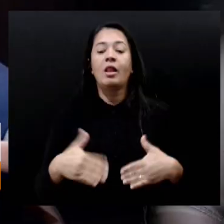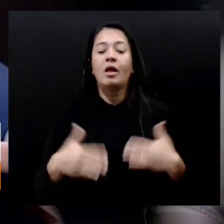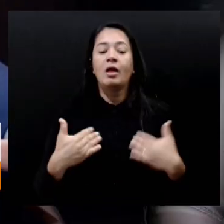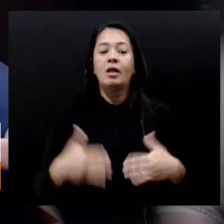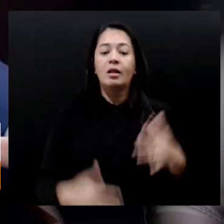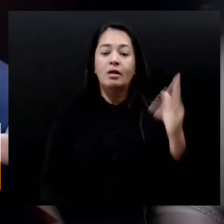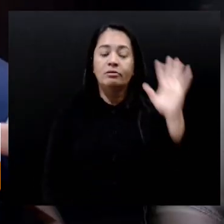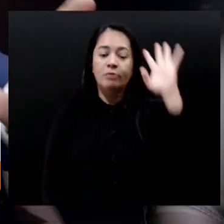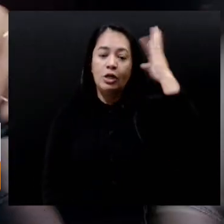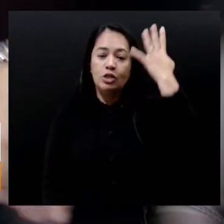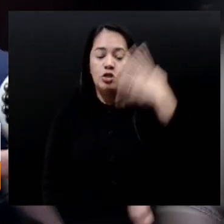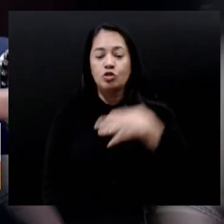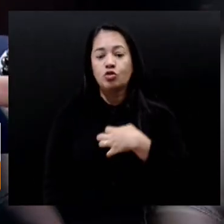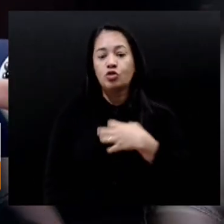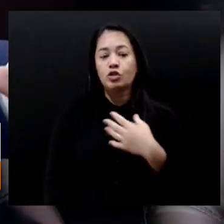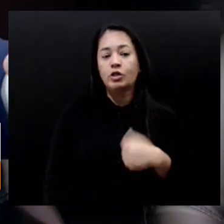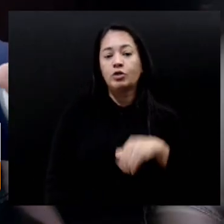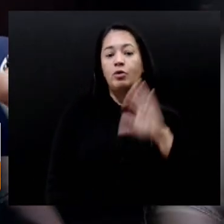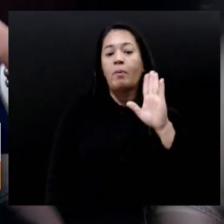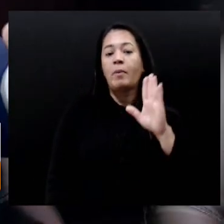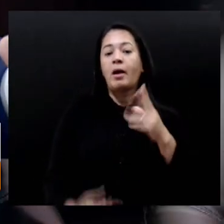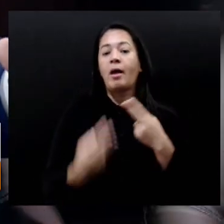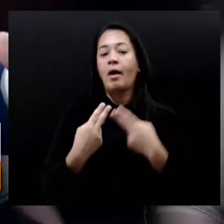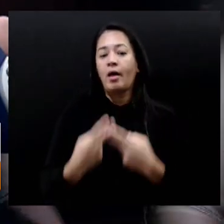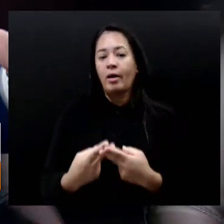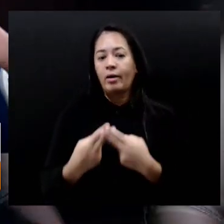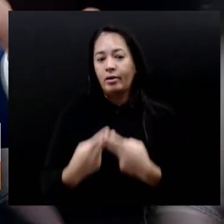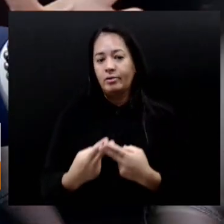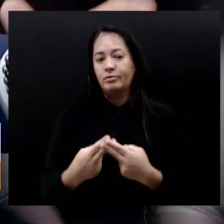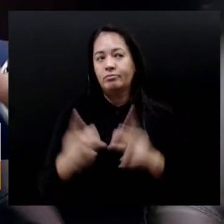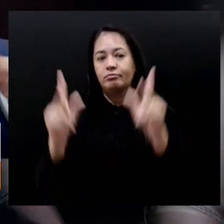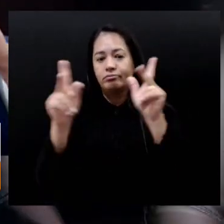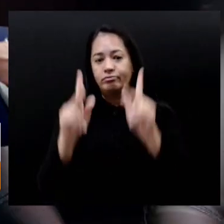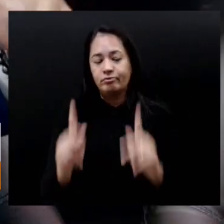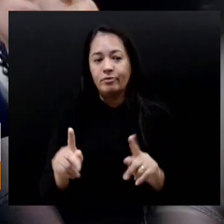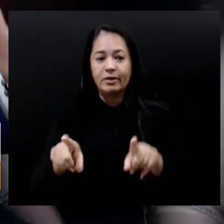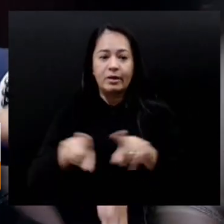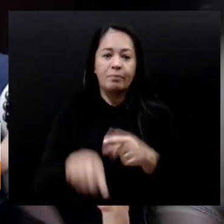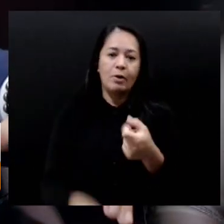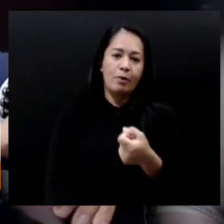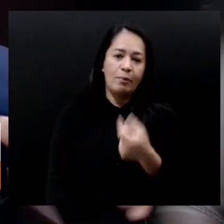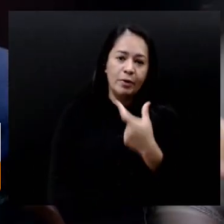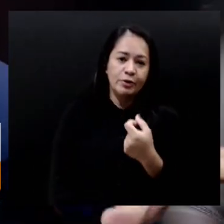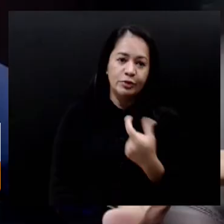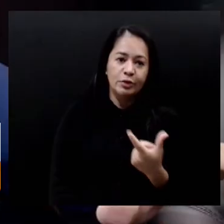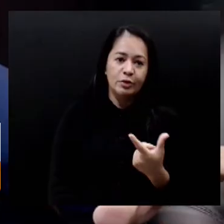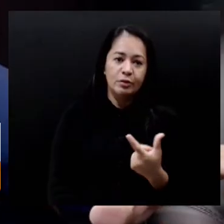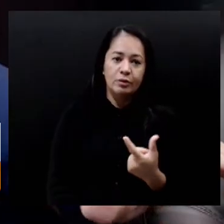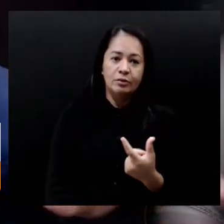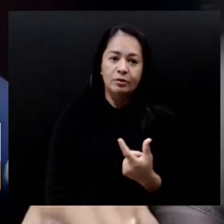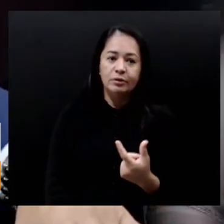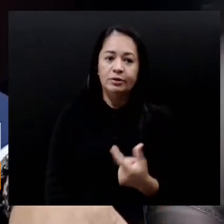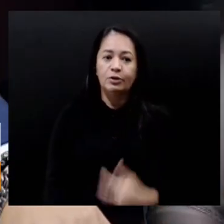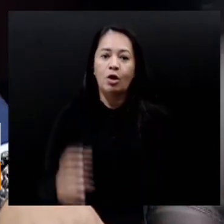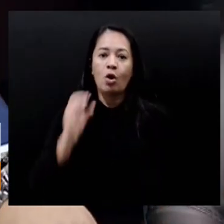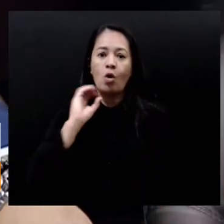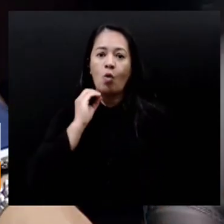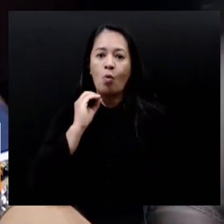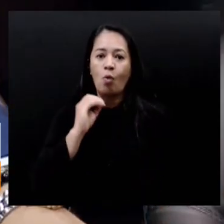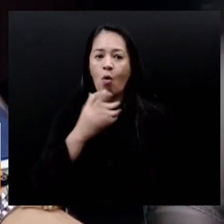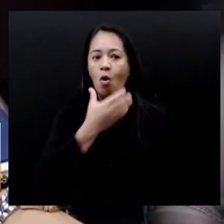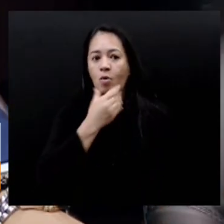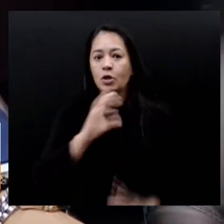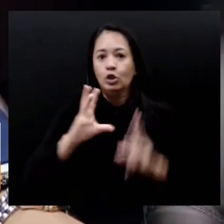mais pacífica. Assim como medicamentos que, eventualmente, um homem que está fazendo reposição hormonal, está com a testosterona lá em cima, tudo é explosivo, tudo é